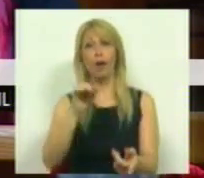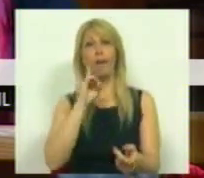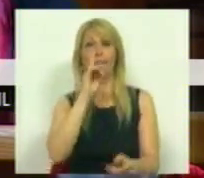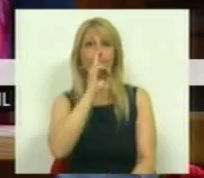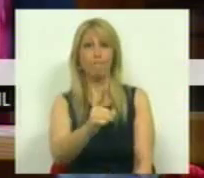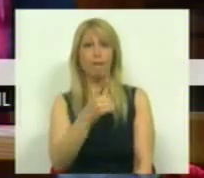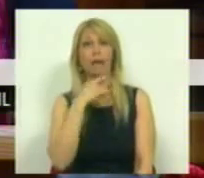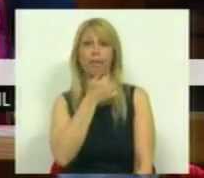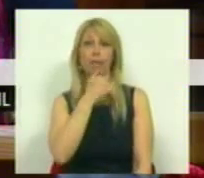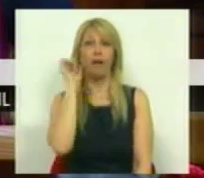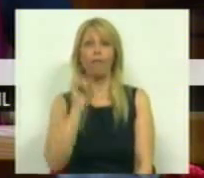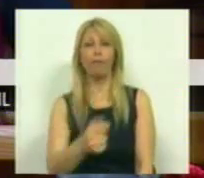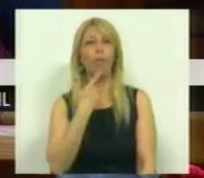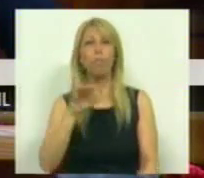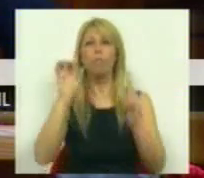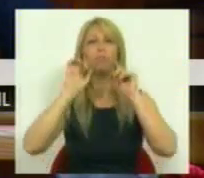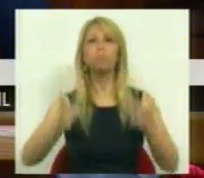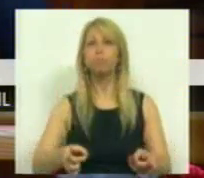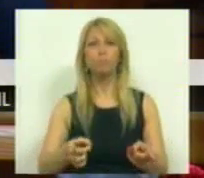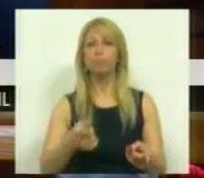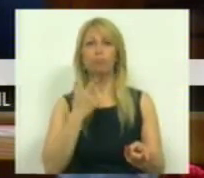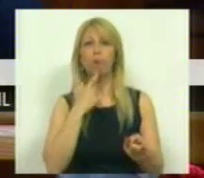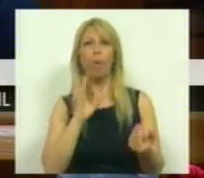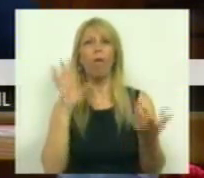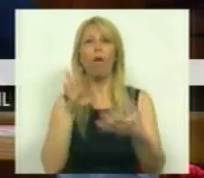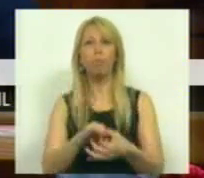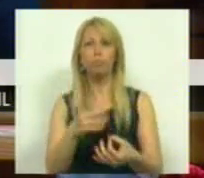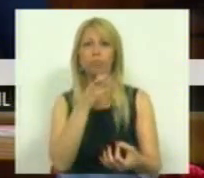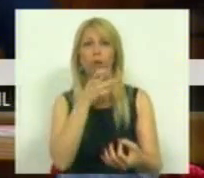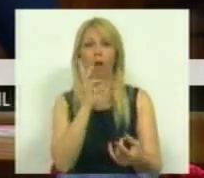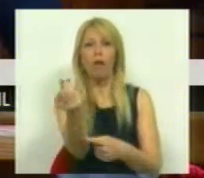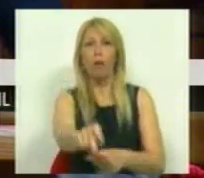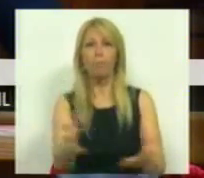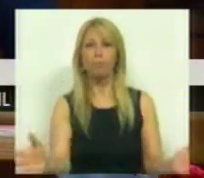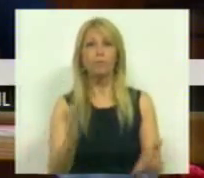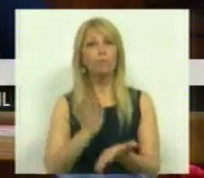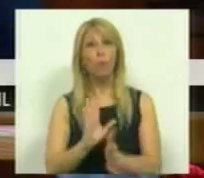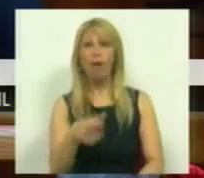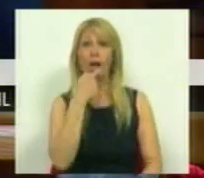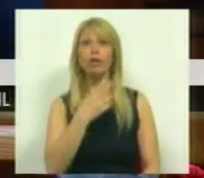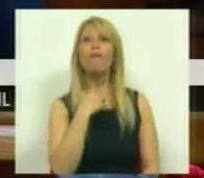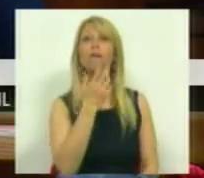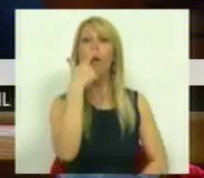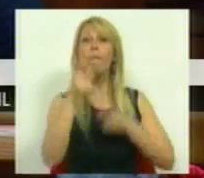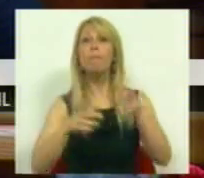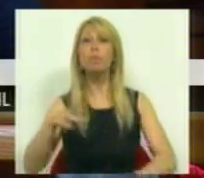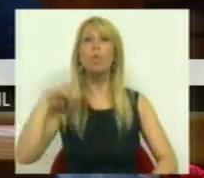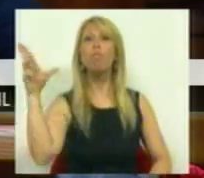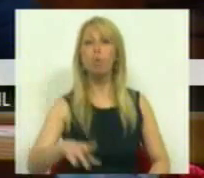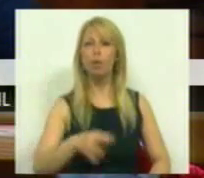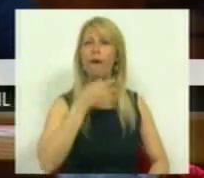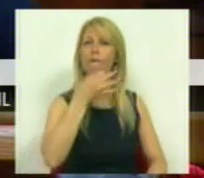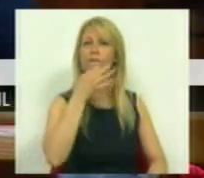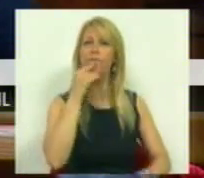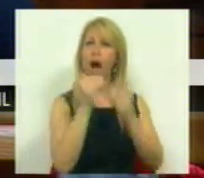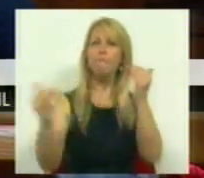podemos ignorar. Não pactuamos com a fatalidade. Só a voz do povo português pode falar mais alto e acabar com